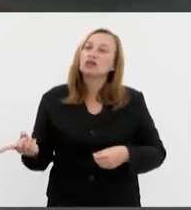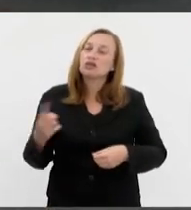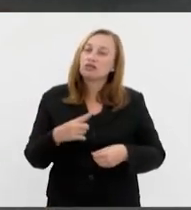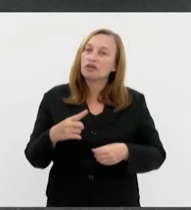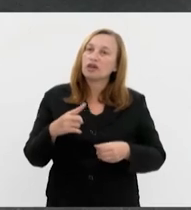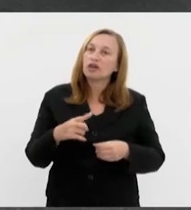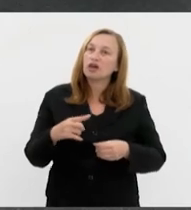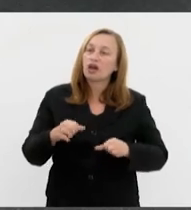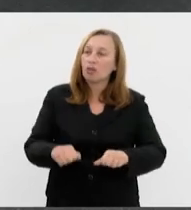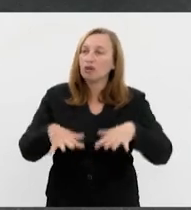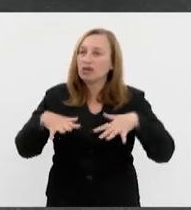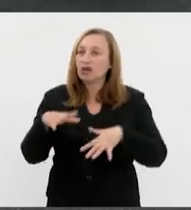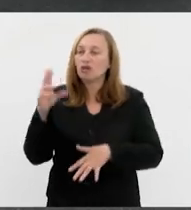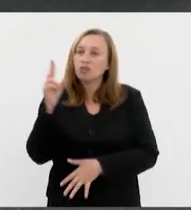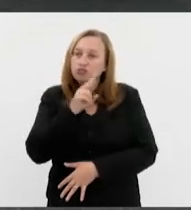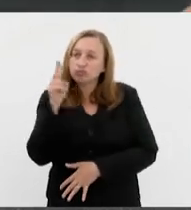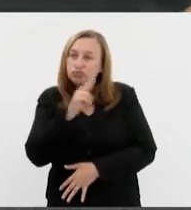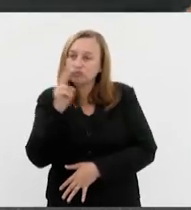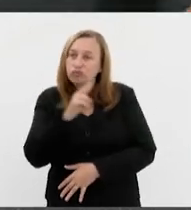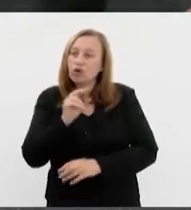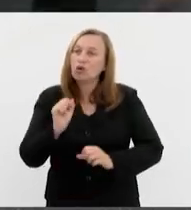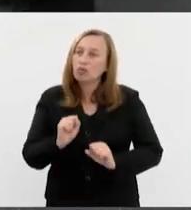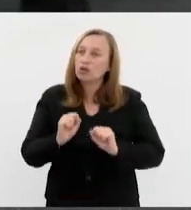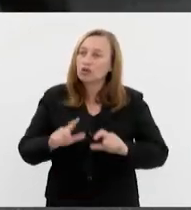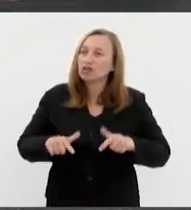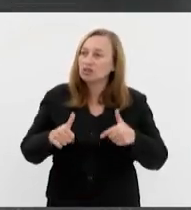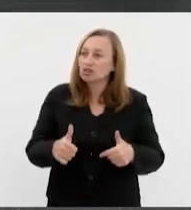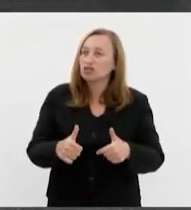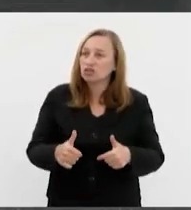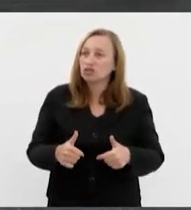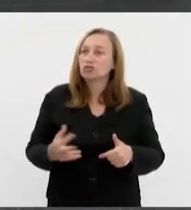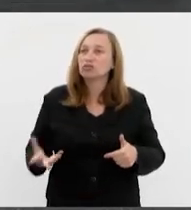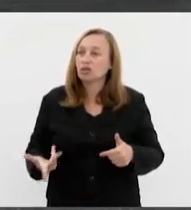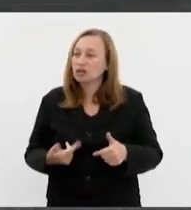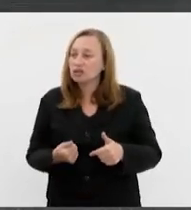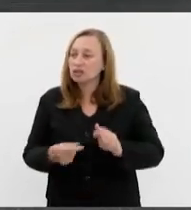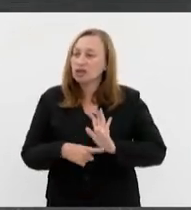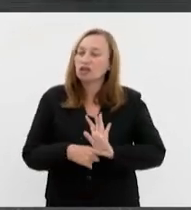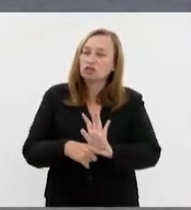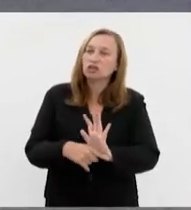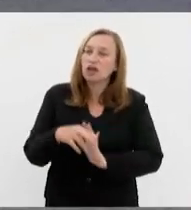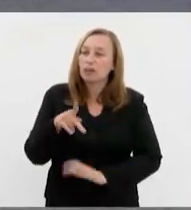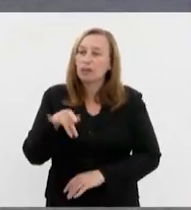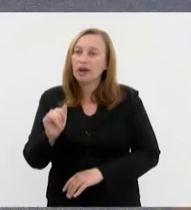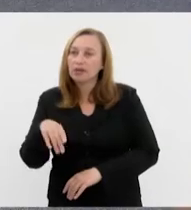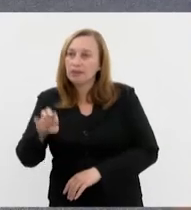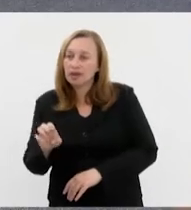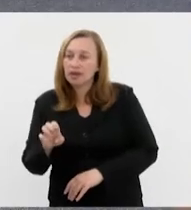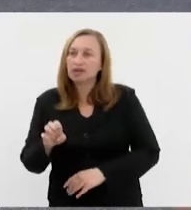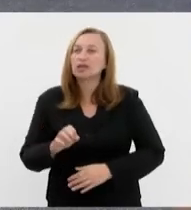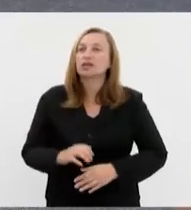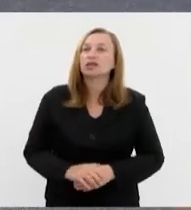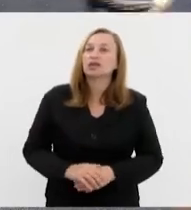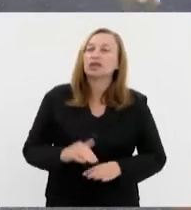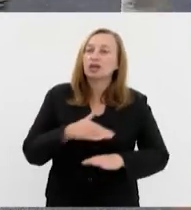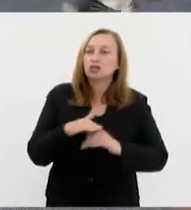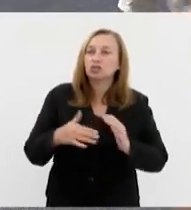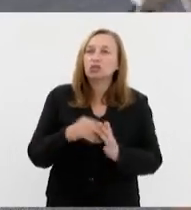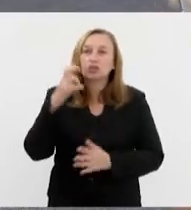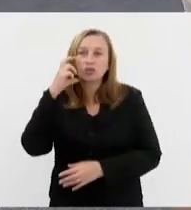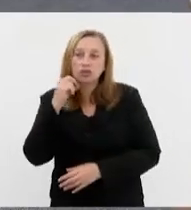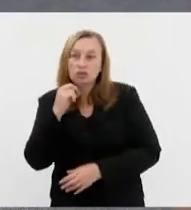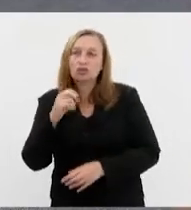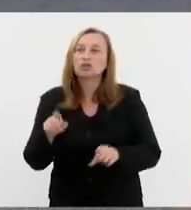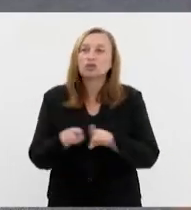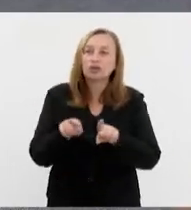possa efetivamente surtir os efeitos necessários e beneficiar aí pais, mães, aqueles pais e mães adotivos e